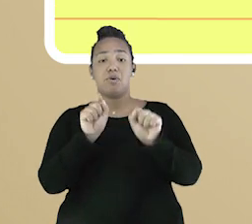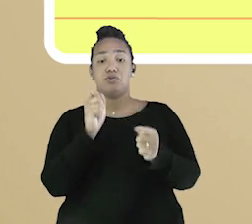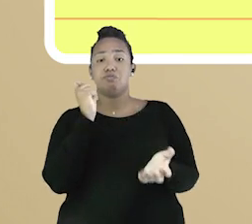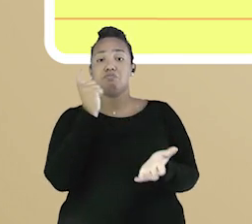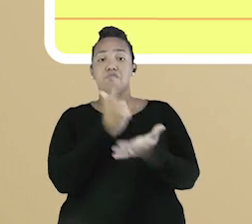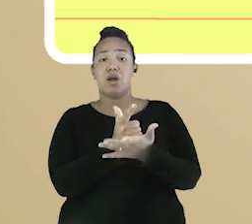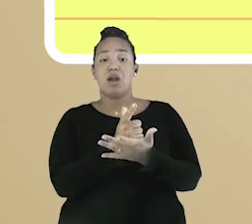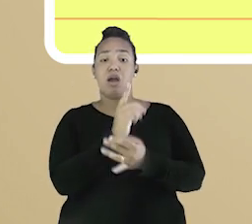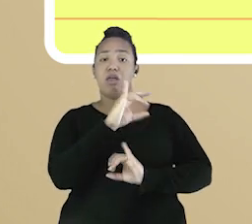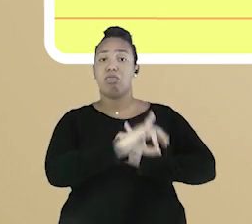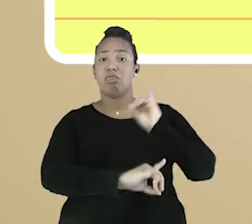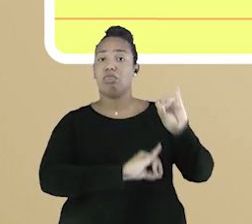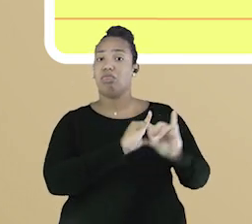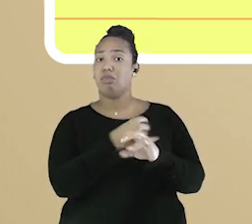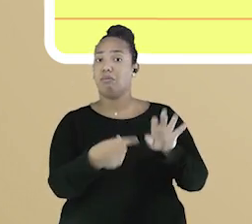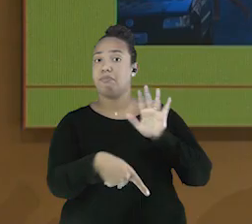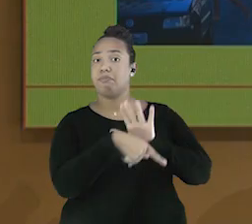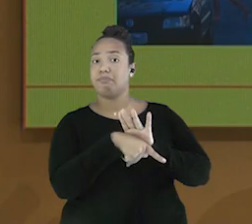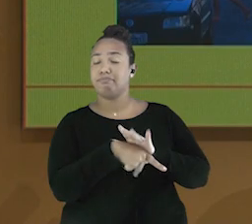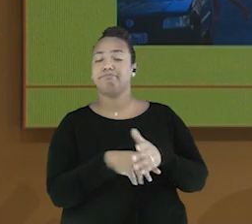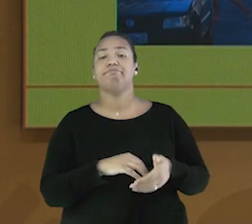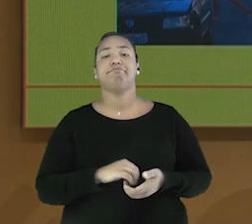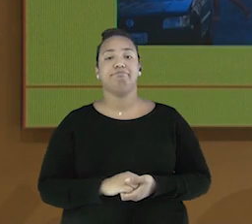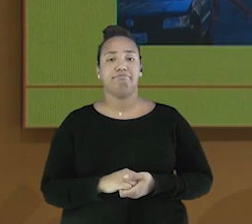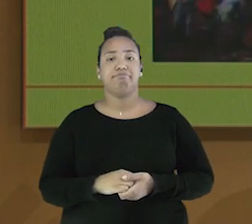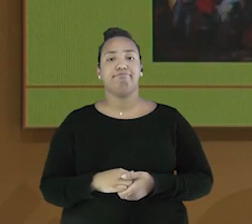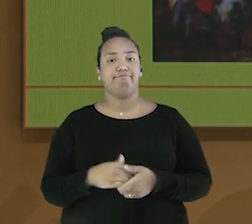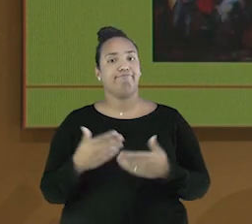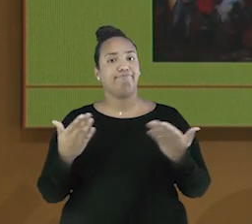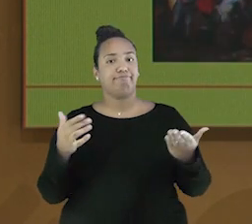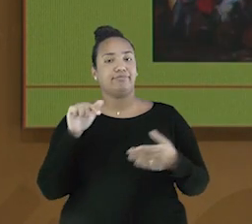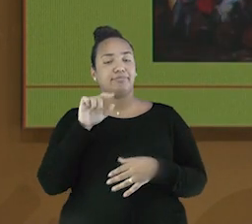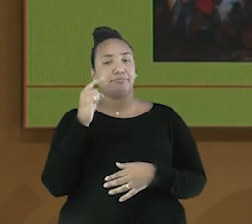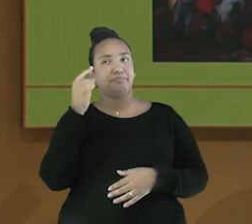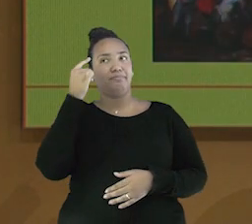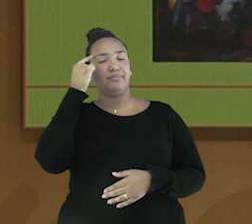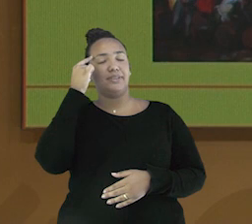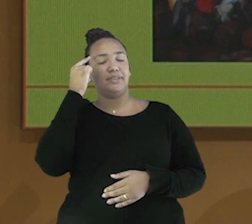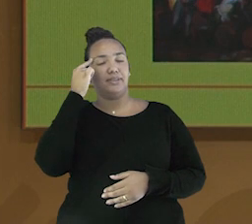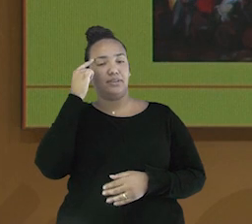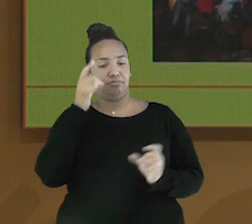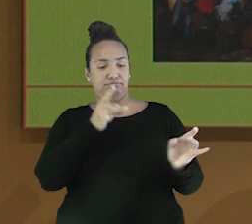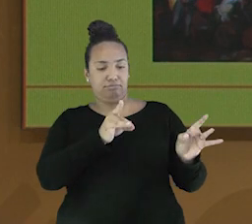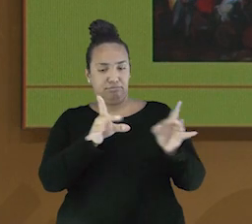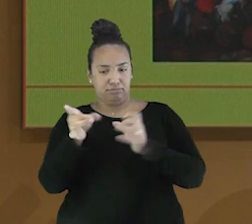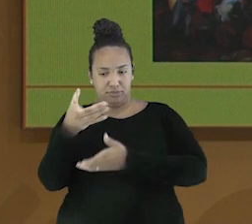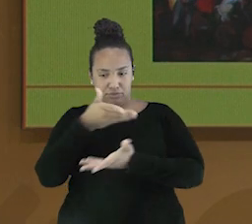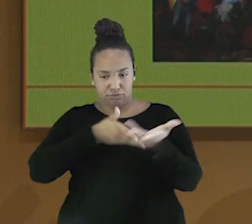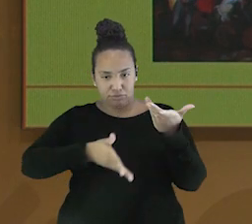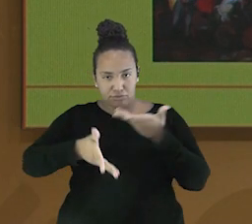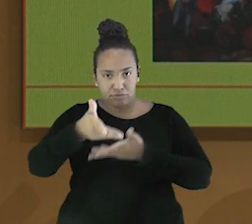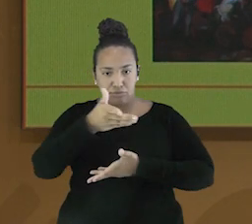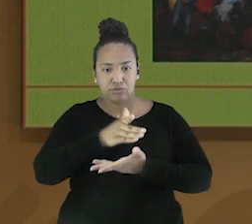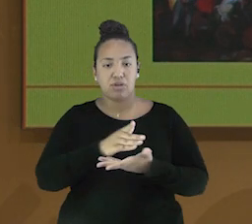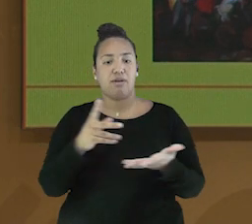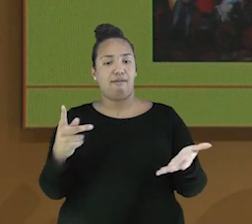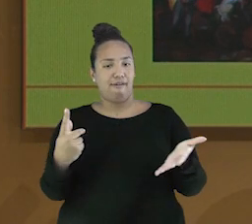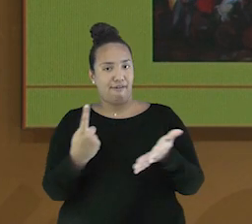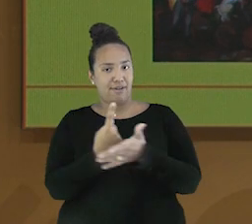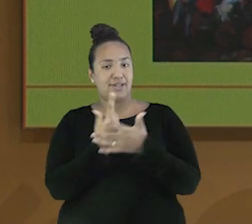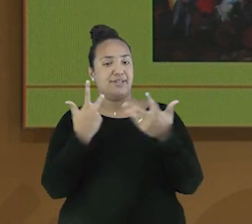de pagar de modo virtual. É nessa linha de pensamento que o renascimento comercial e urbano